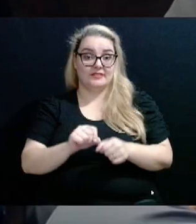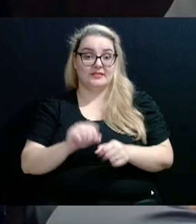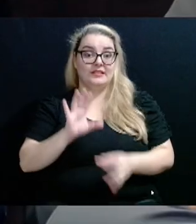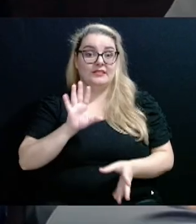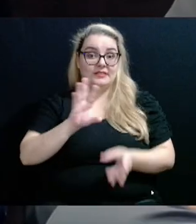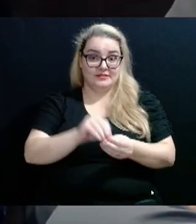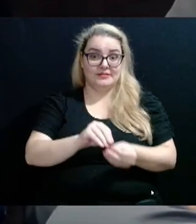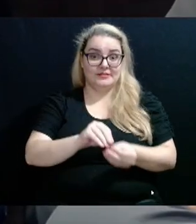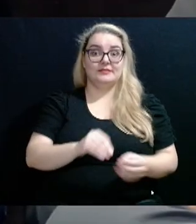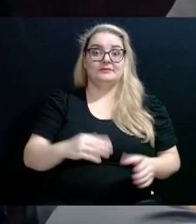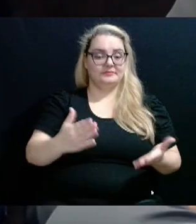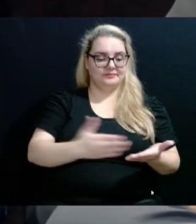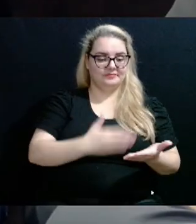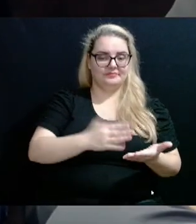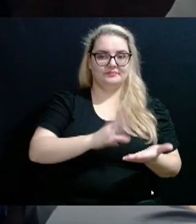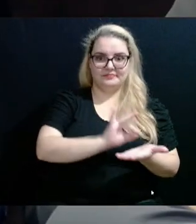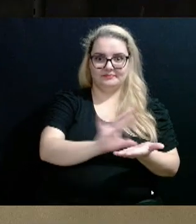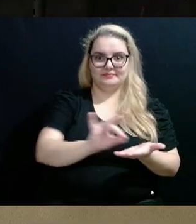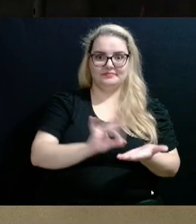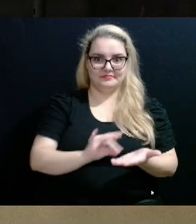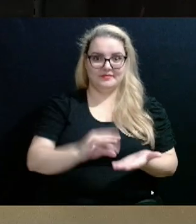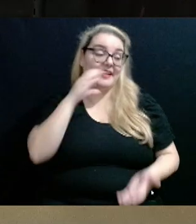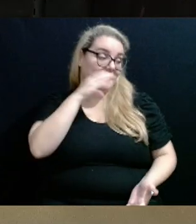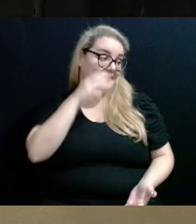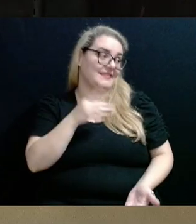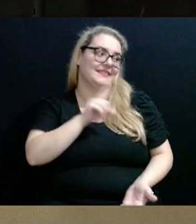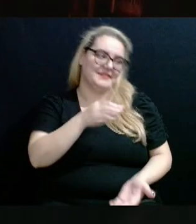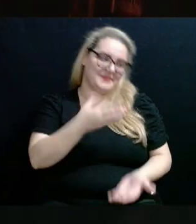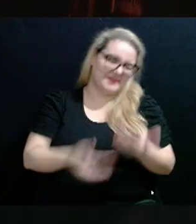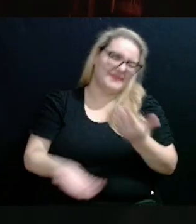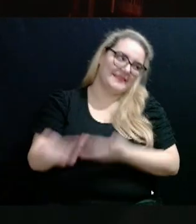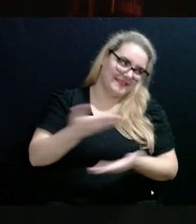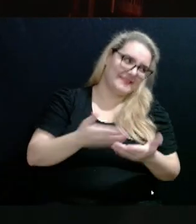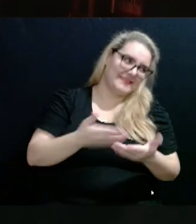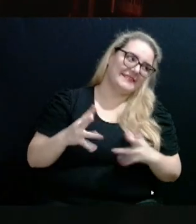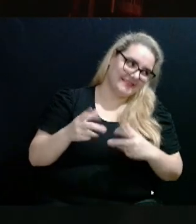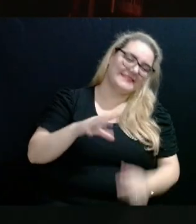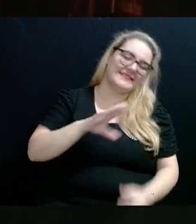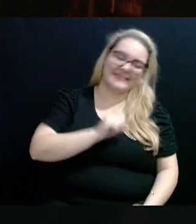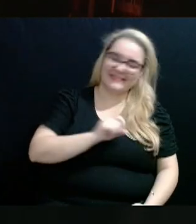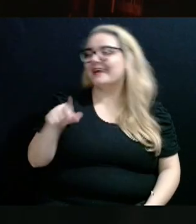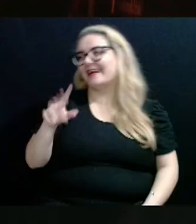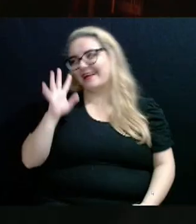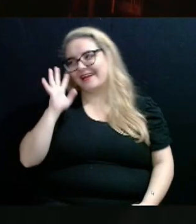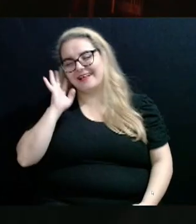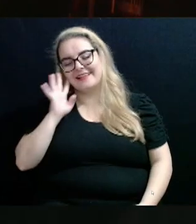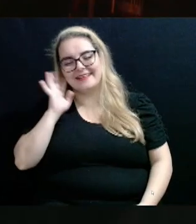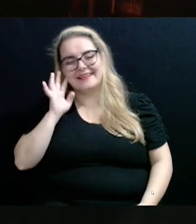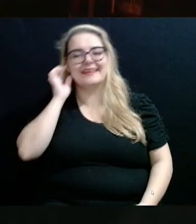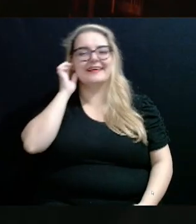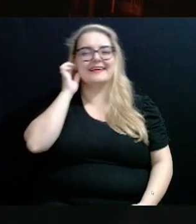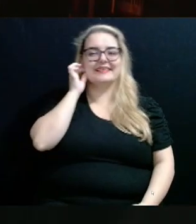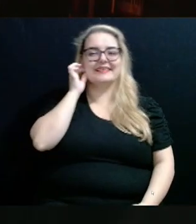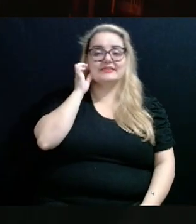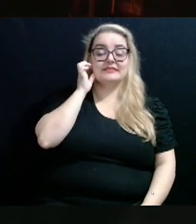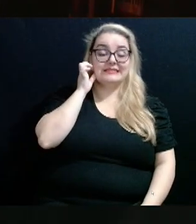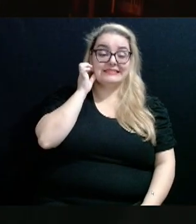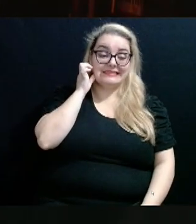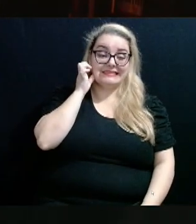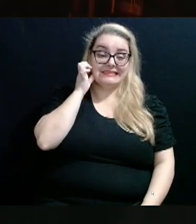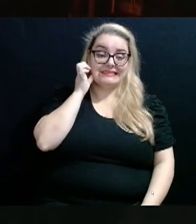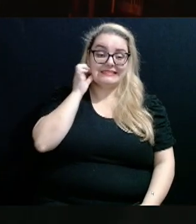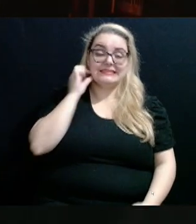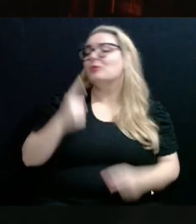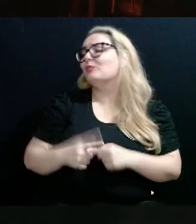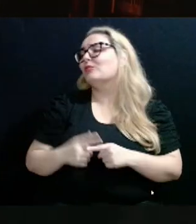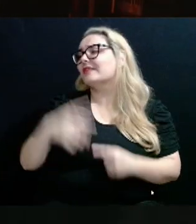aquela interação que todo mundo gosta. Legal, é isso mesmo. Agora, então, por que será que a gente se apaixona pelas figurinhas? Essa é a minha